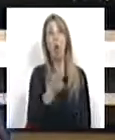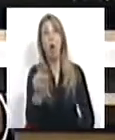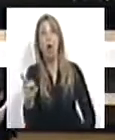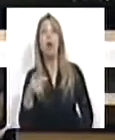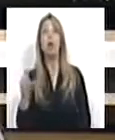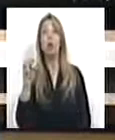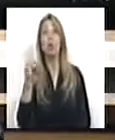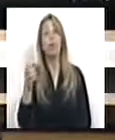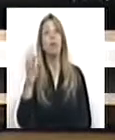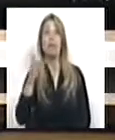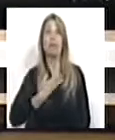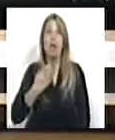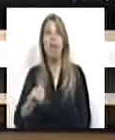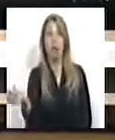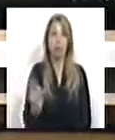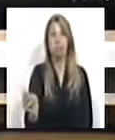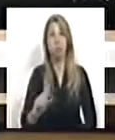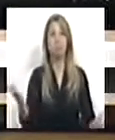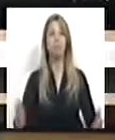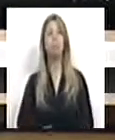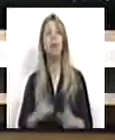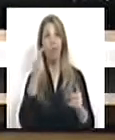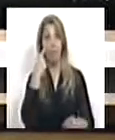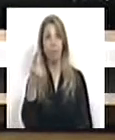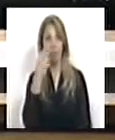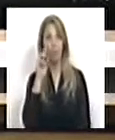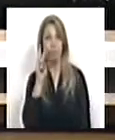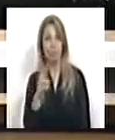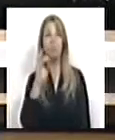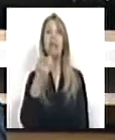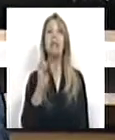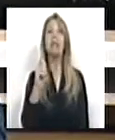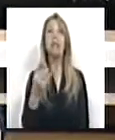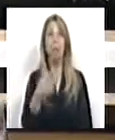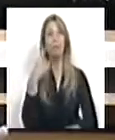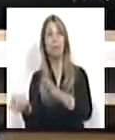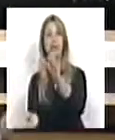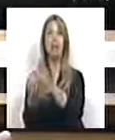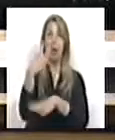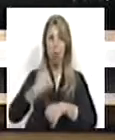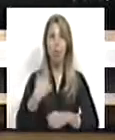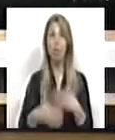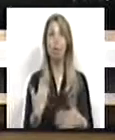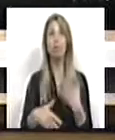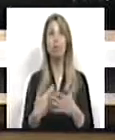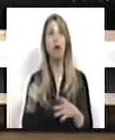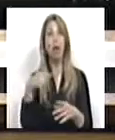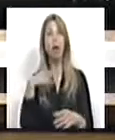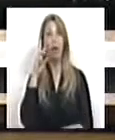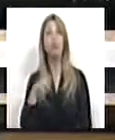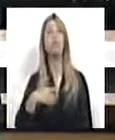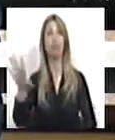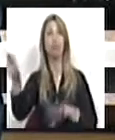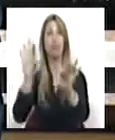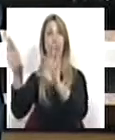nós vimos a CRESAP a ser criada, vimos a CRESAP a funcionar e vimos as nomeações a acontecer. E ora